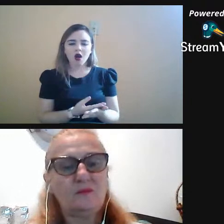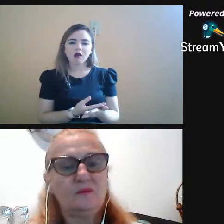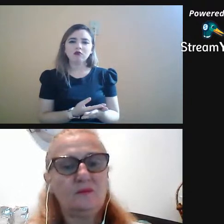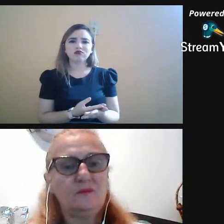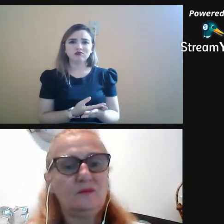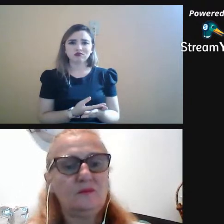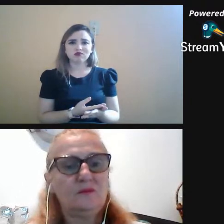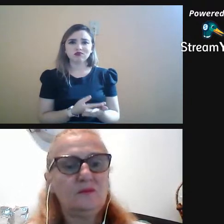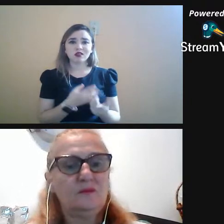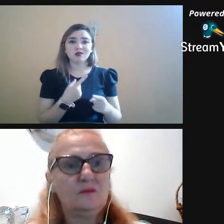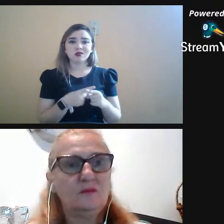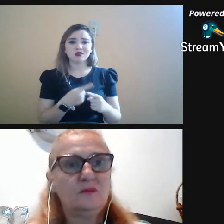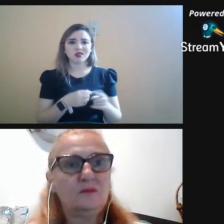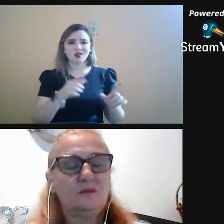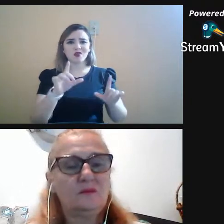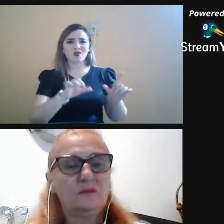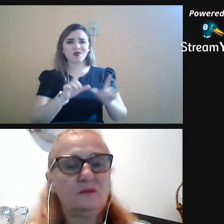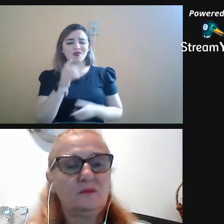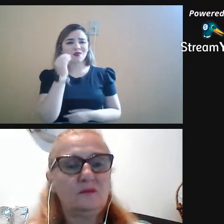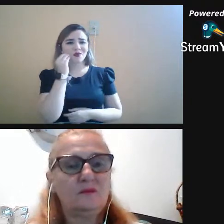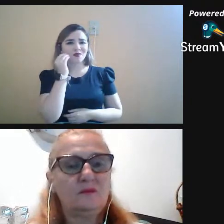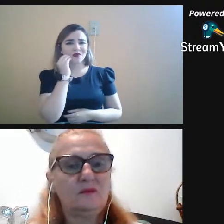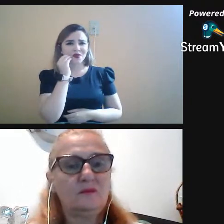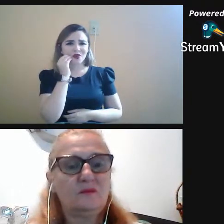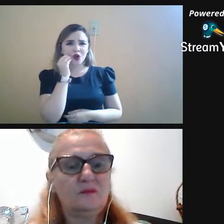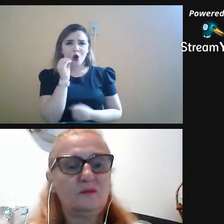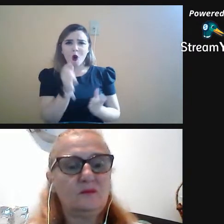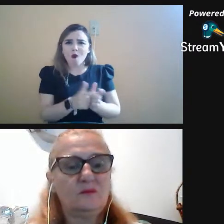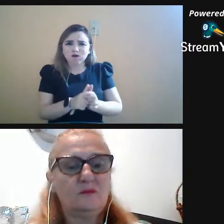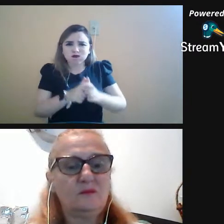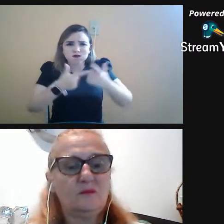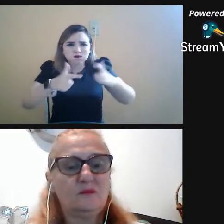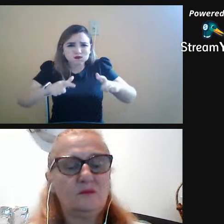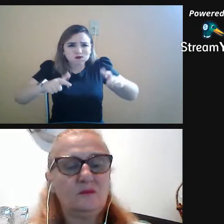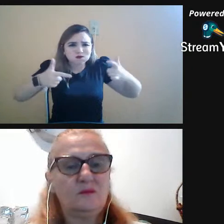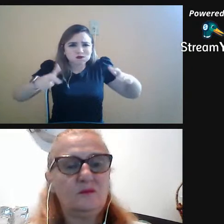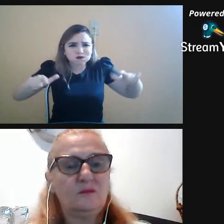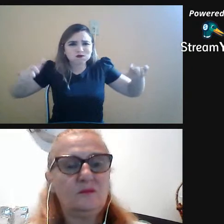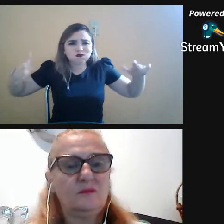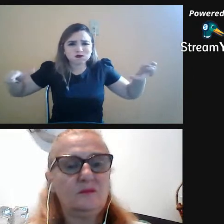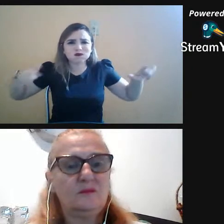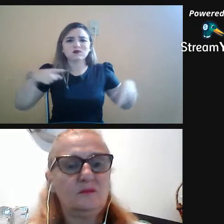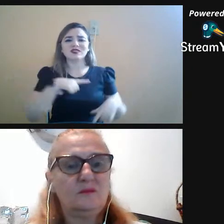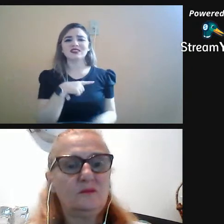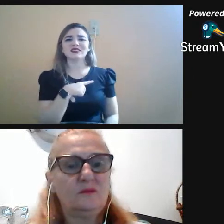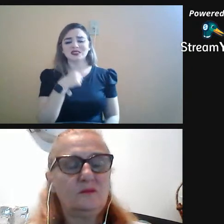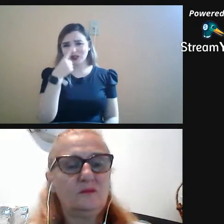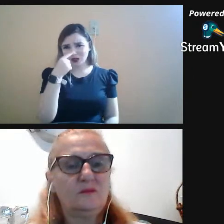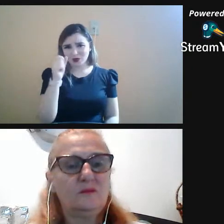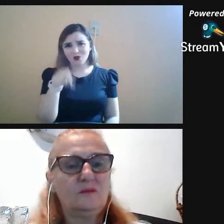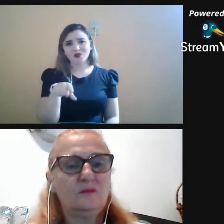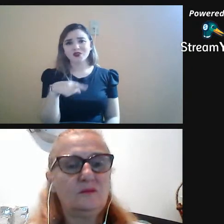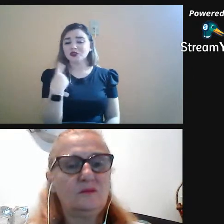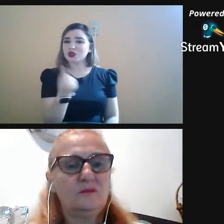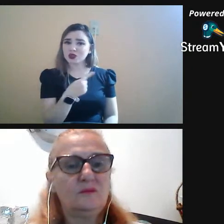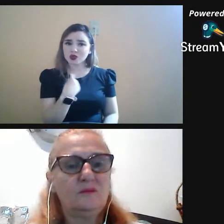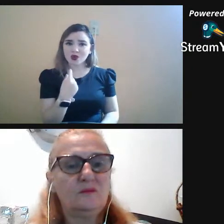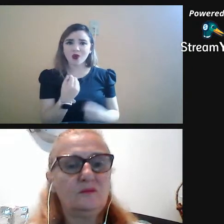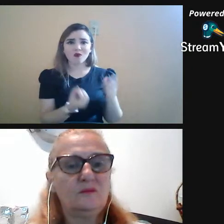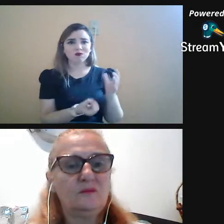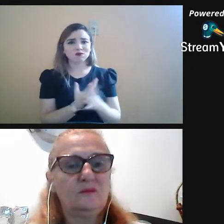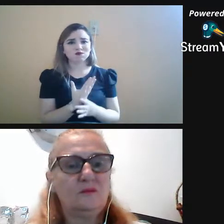que esse filme revela é o volume absurdo de lixo que nós produzíamos,